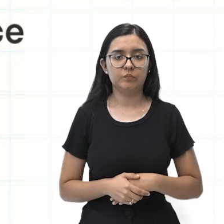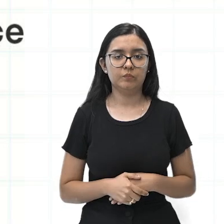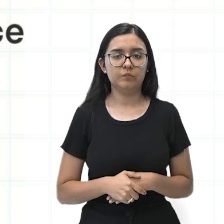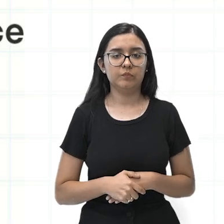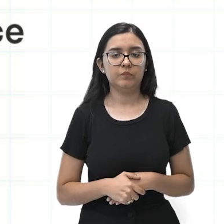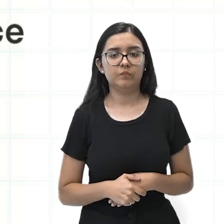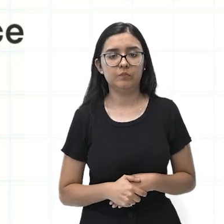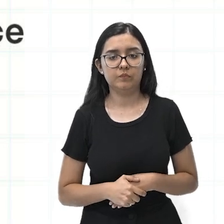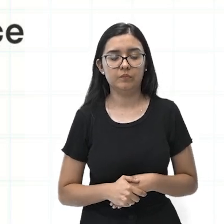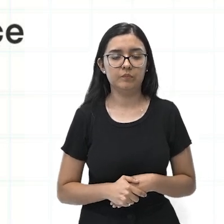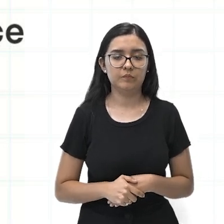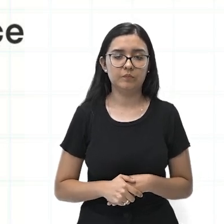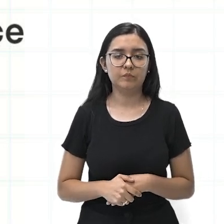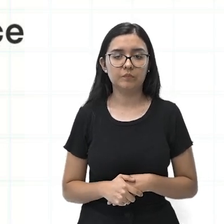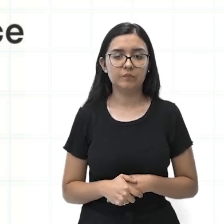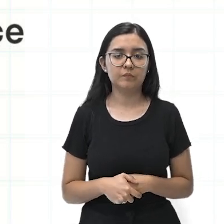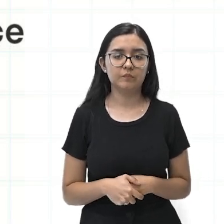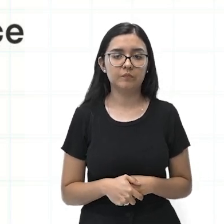intervalos, and